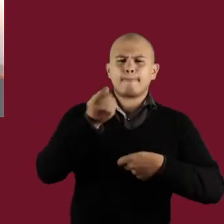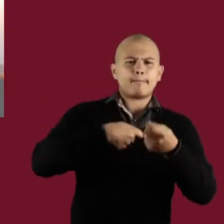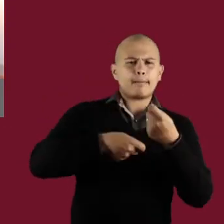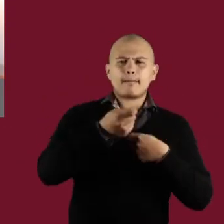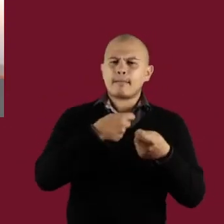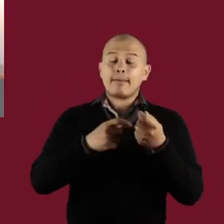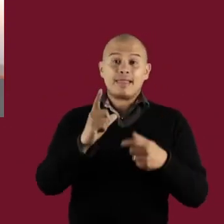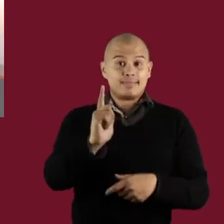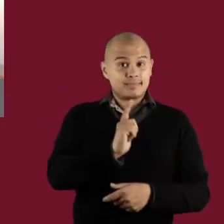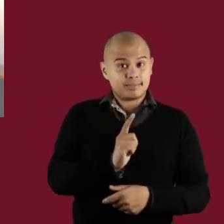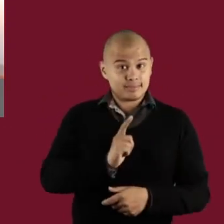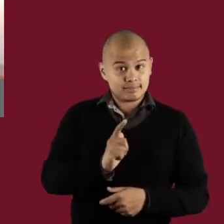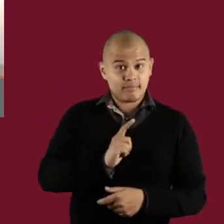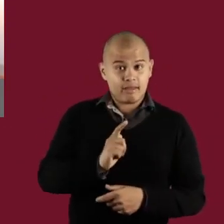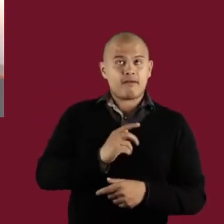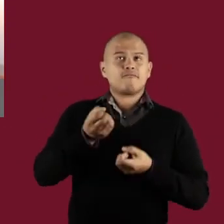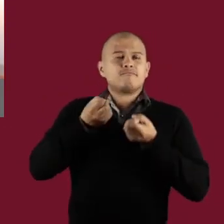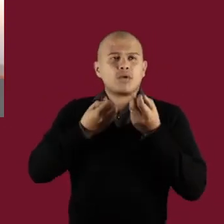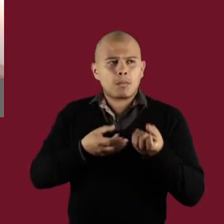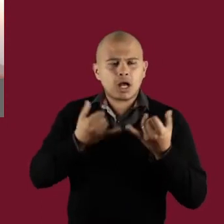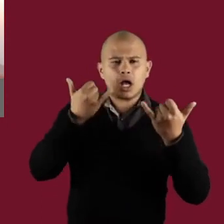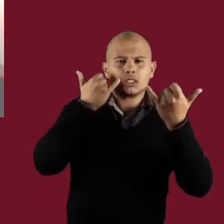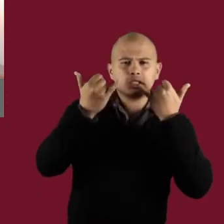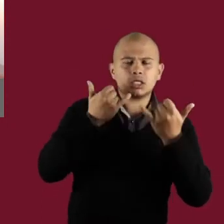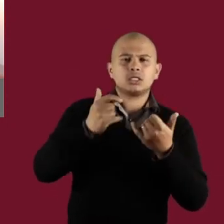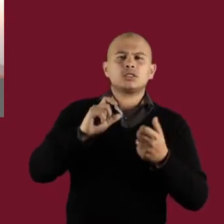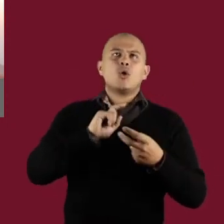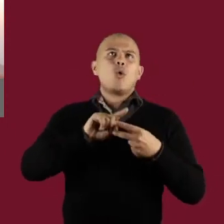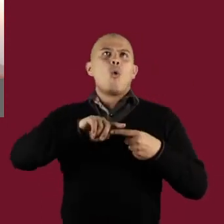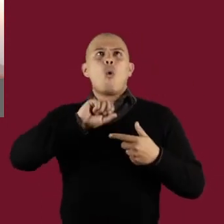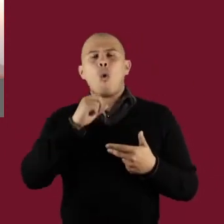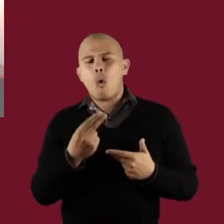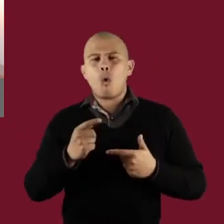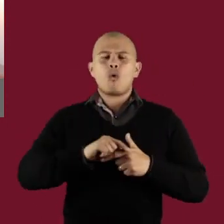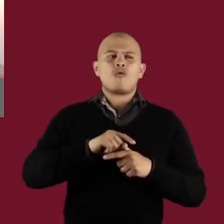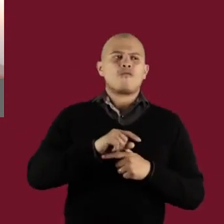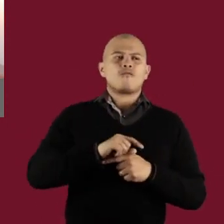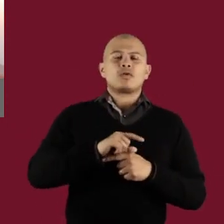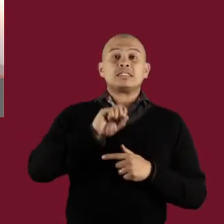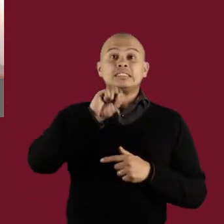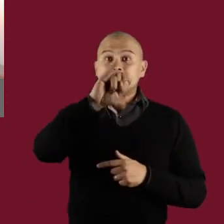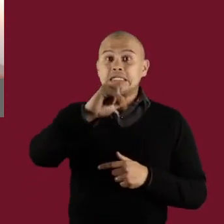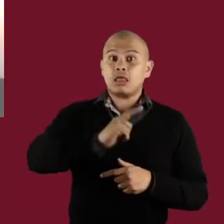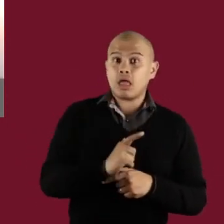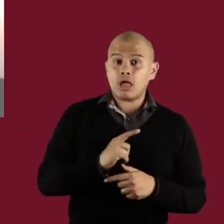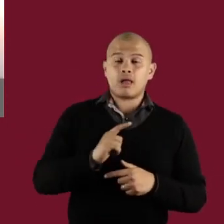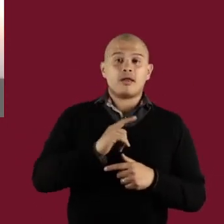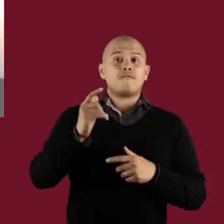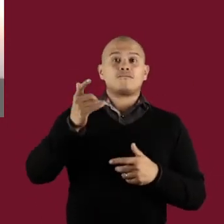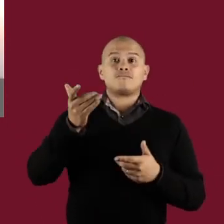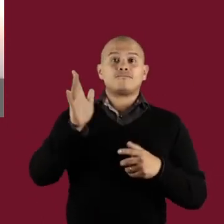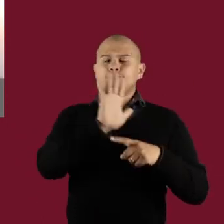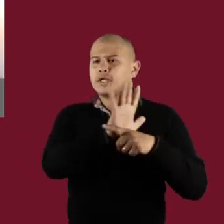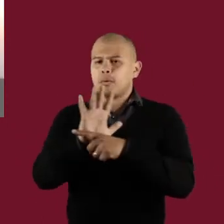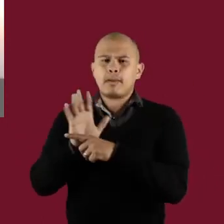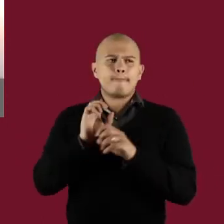nessa língua, não é? Um filme que é produzido, por exemplo, no Brasil, ou produzido em Portugal, ou em Moçambique, ele pode ser levado